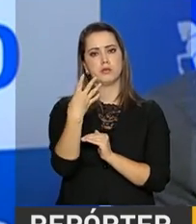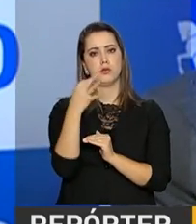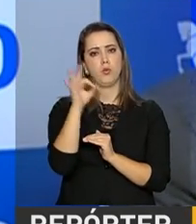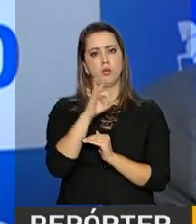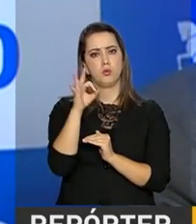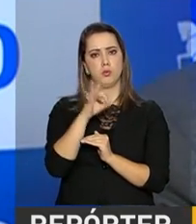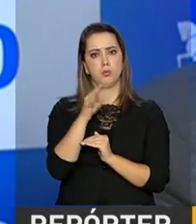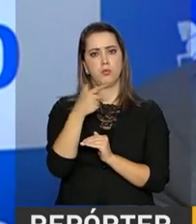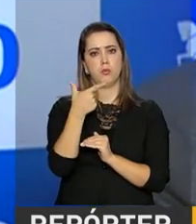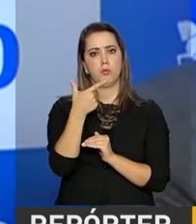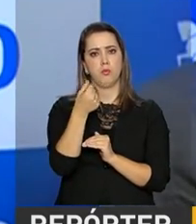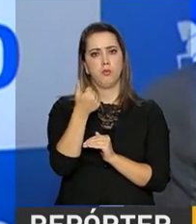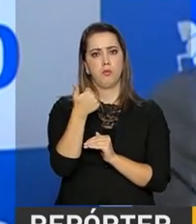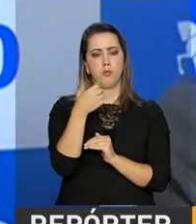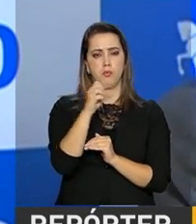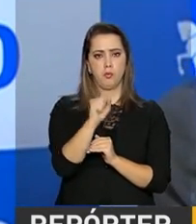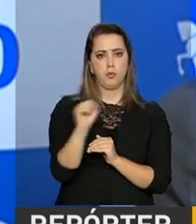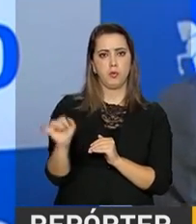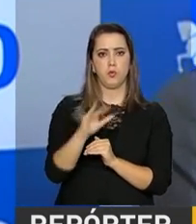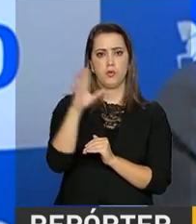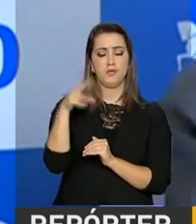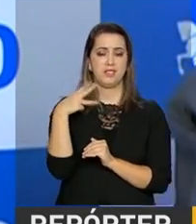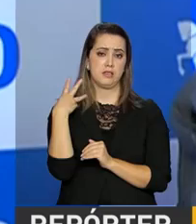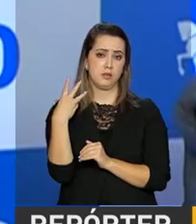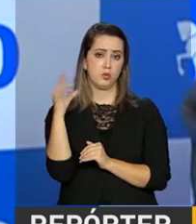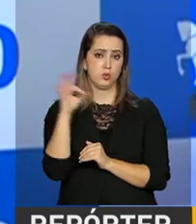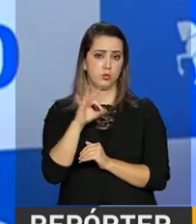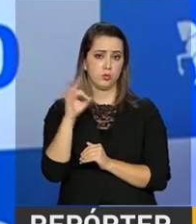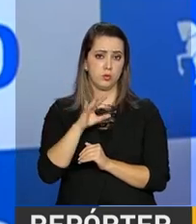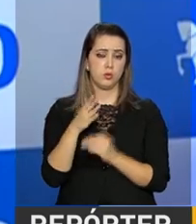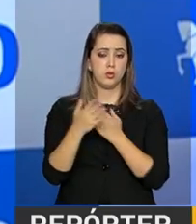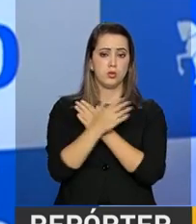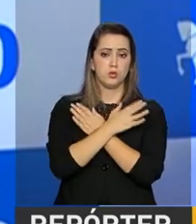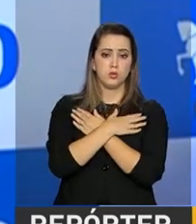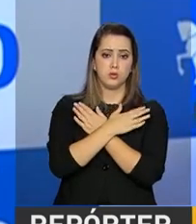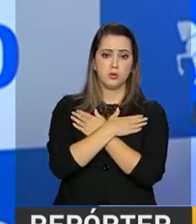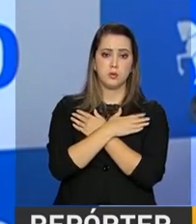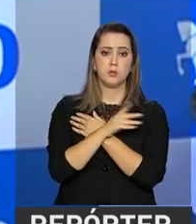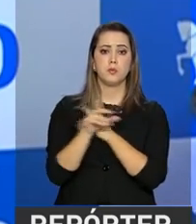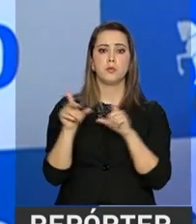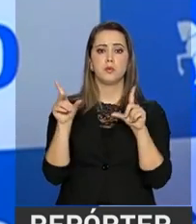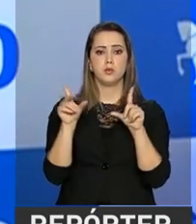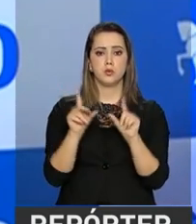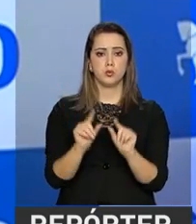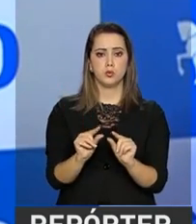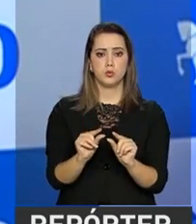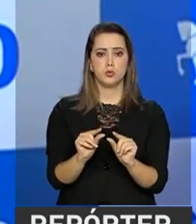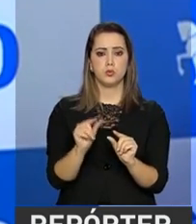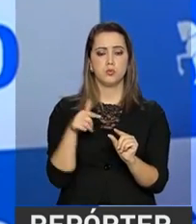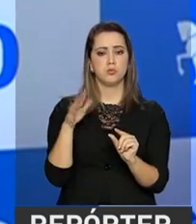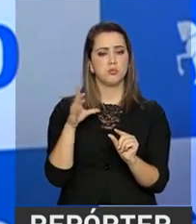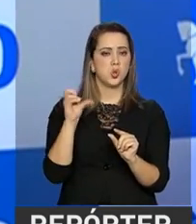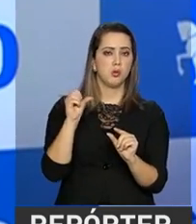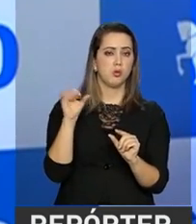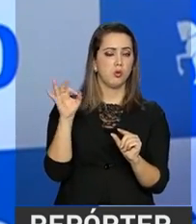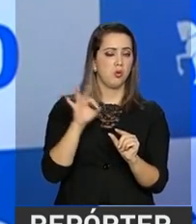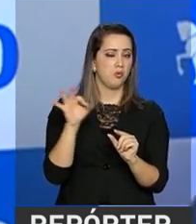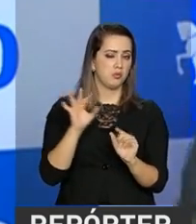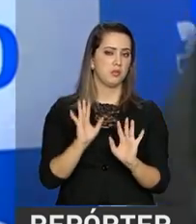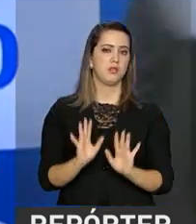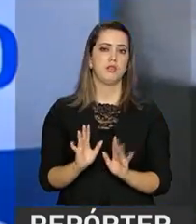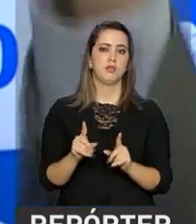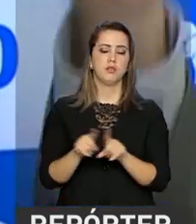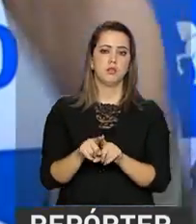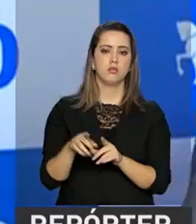2018 tá certo com uma inflação de 3 uma taxa de desemprego que no final do ano deve estar na casa dos 9 8 e meio